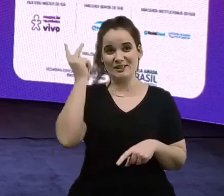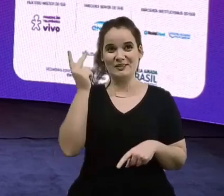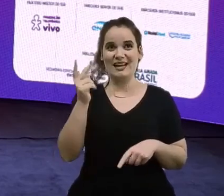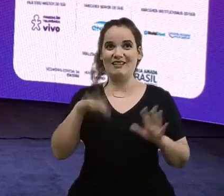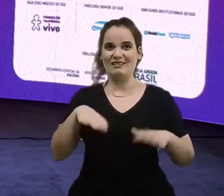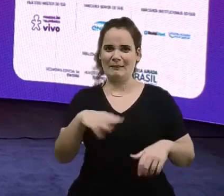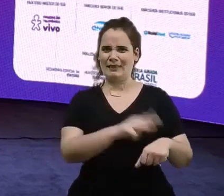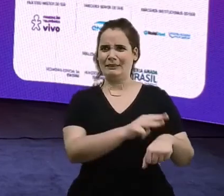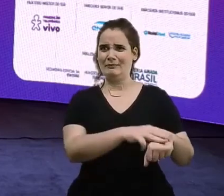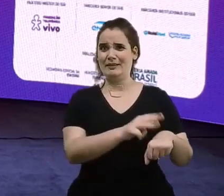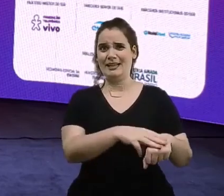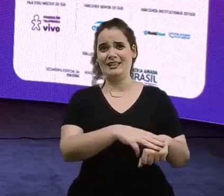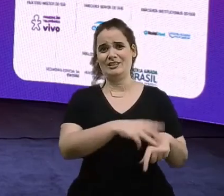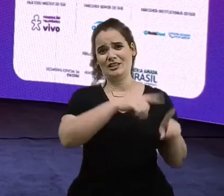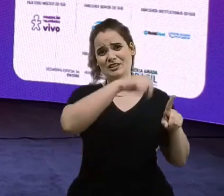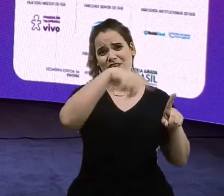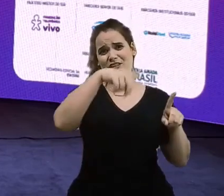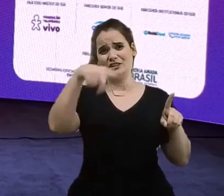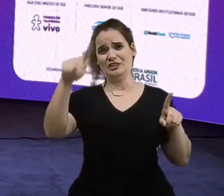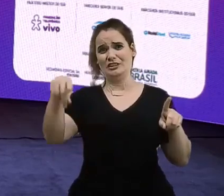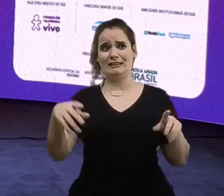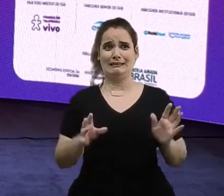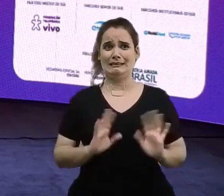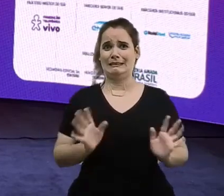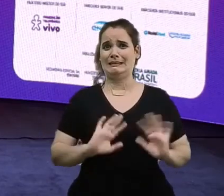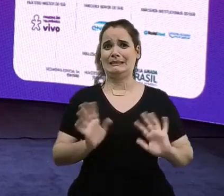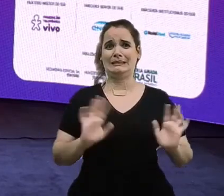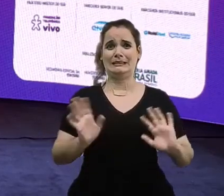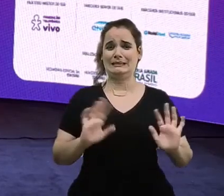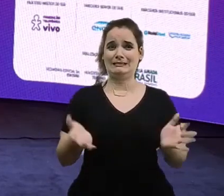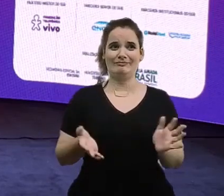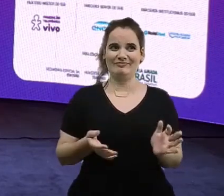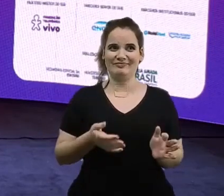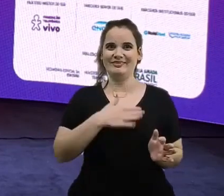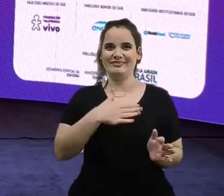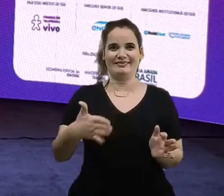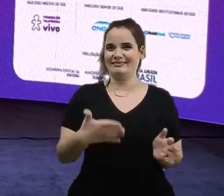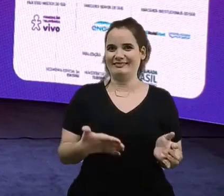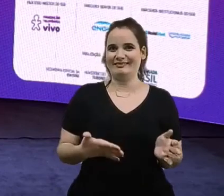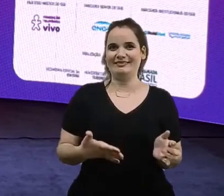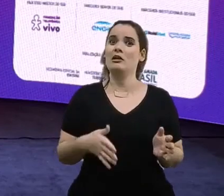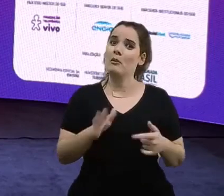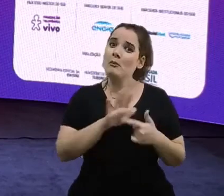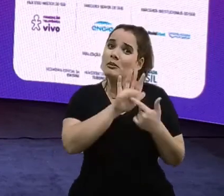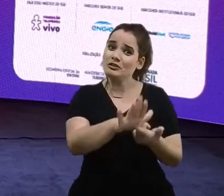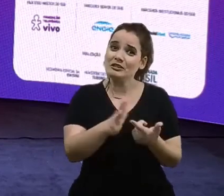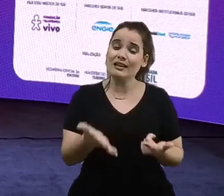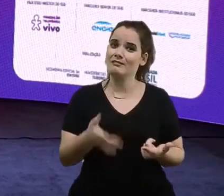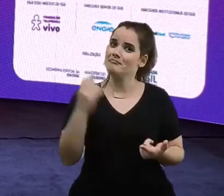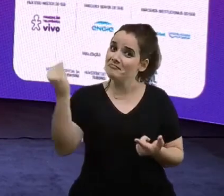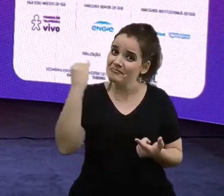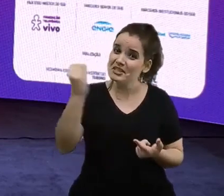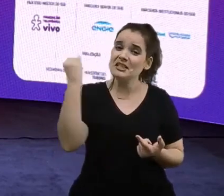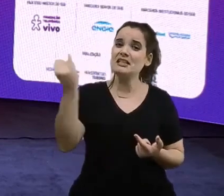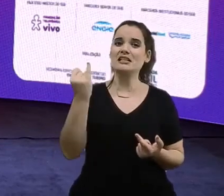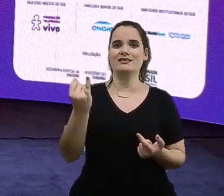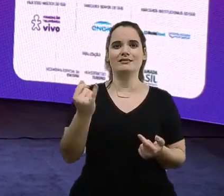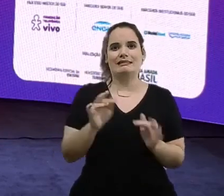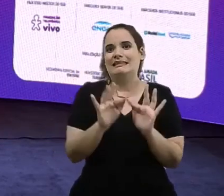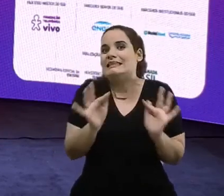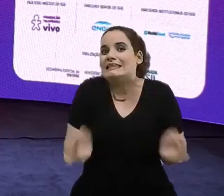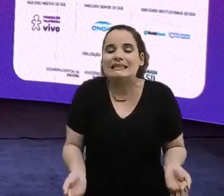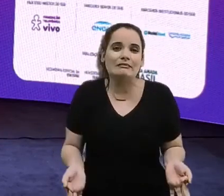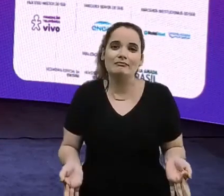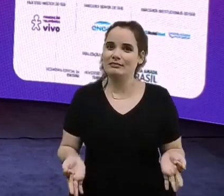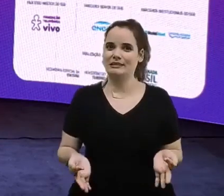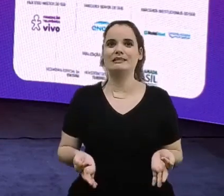já sai correndo quando a gente fala de dados, e a gente conseguir mostrar para eles que isso é importante e pode ser simples usar os dados para tomada